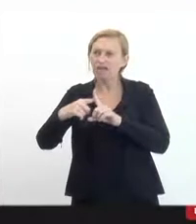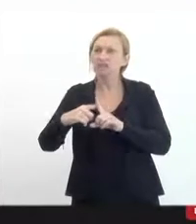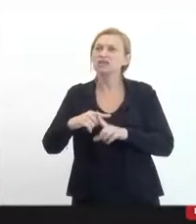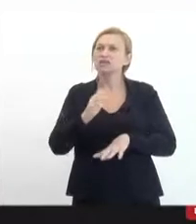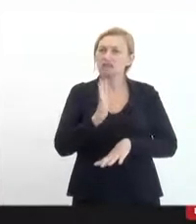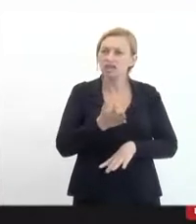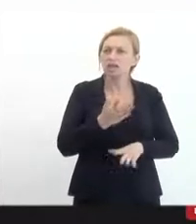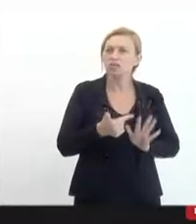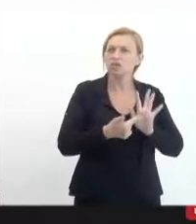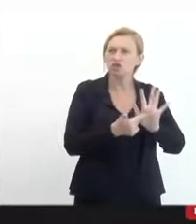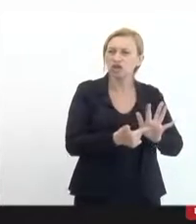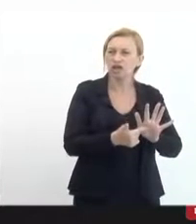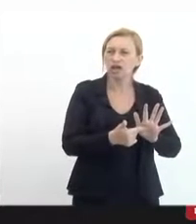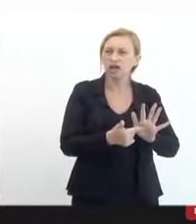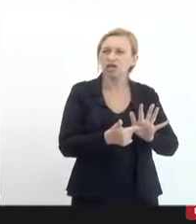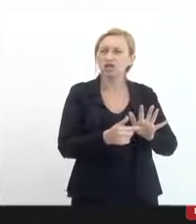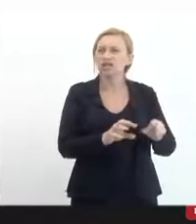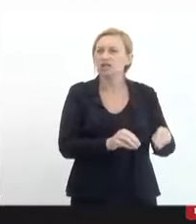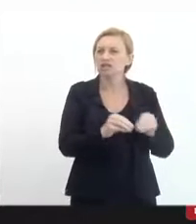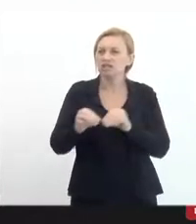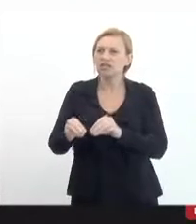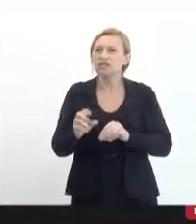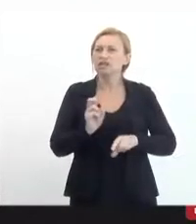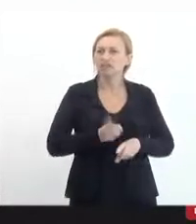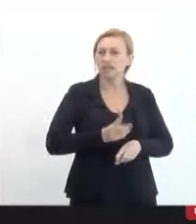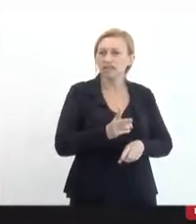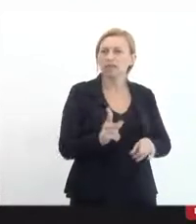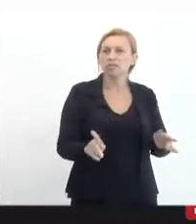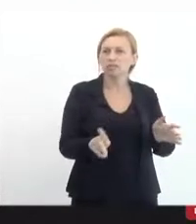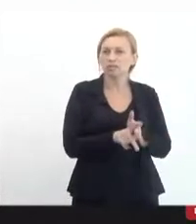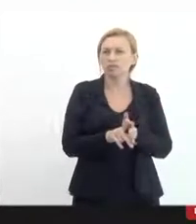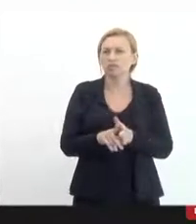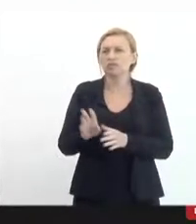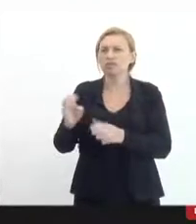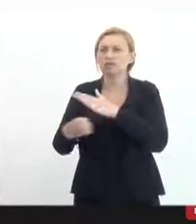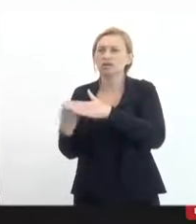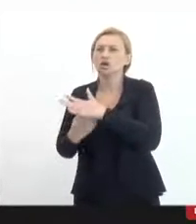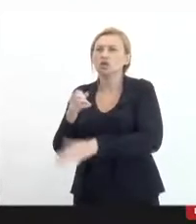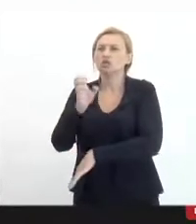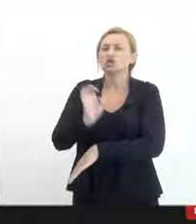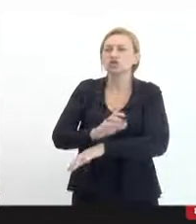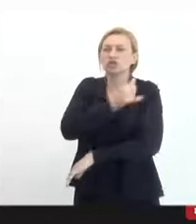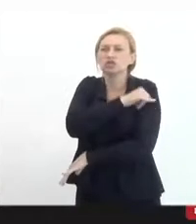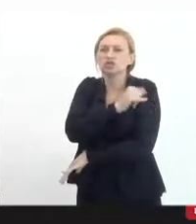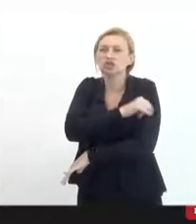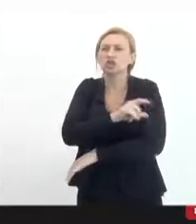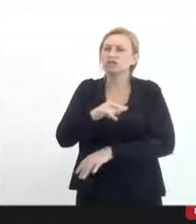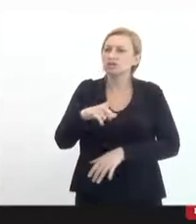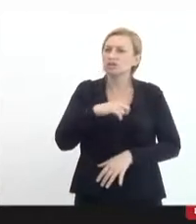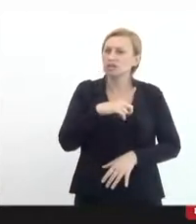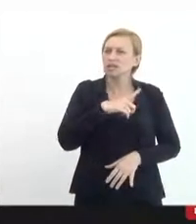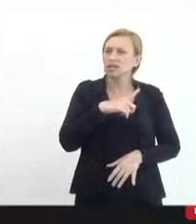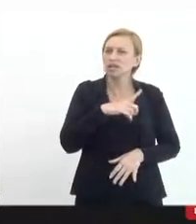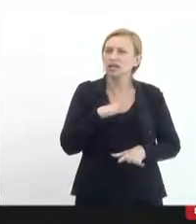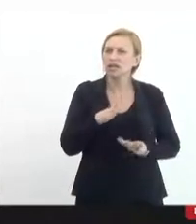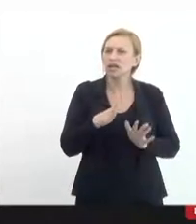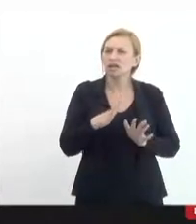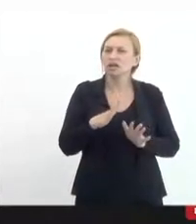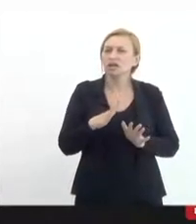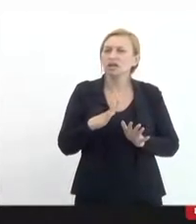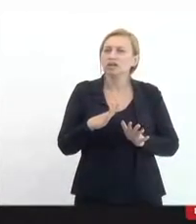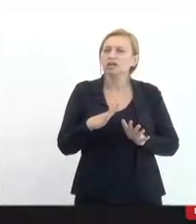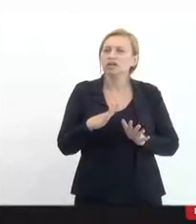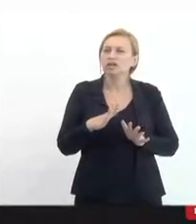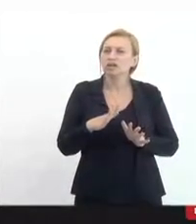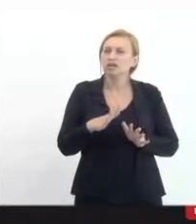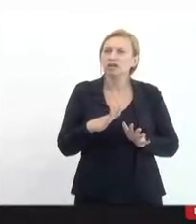que as operações são de transferência entre estabelecimentos da empresa. O Estado do Rio de Janeiro tem um posicionamento, pelo menos na época desses autos de infração,